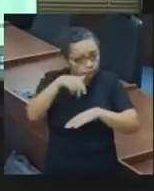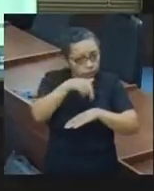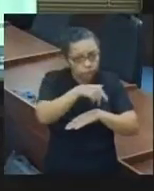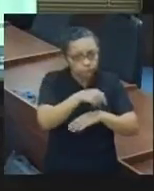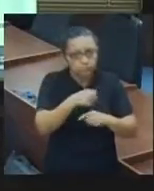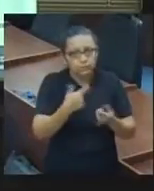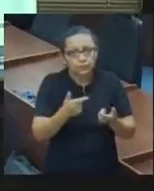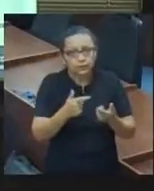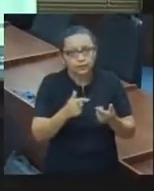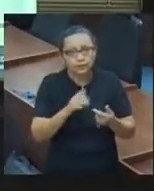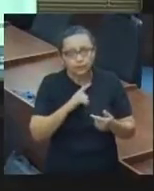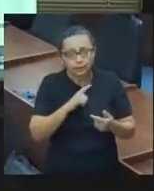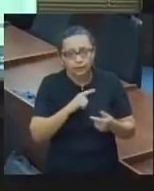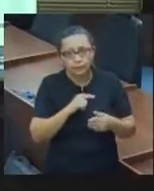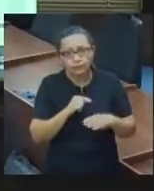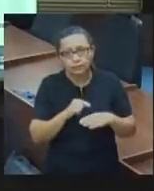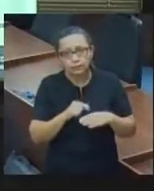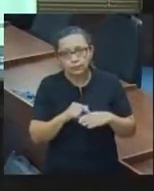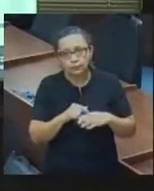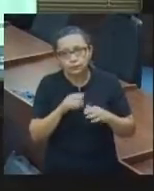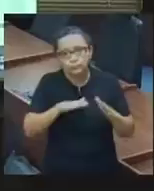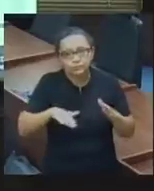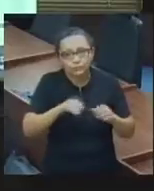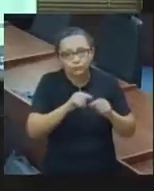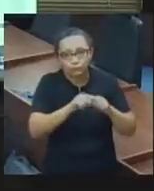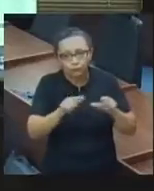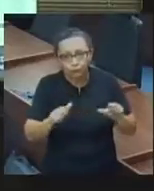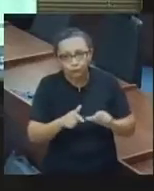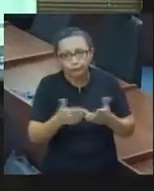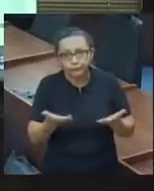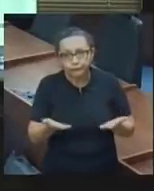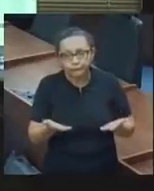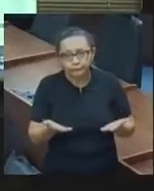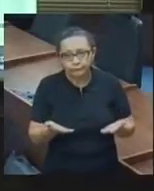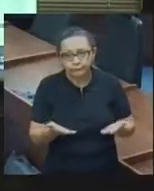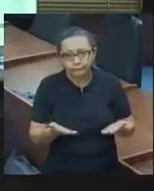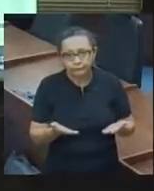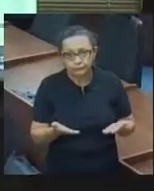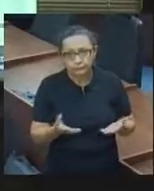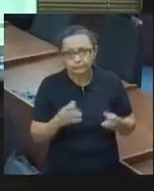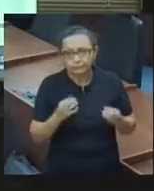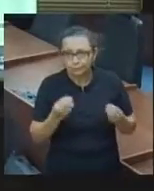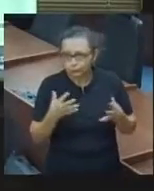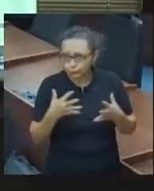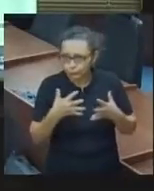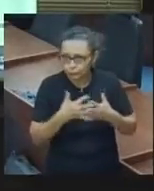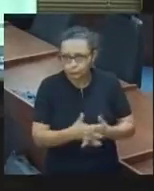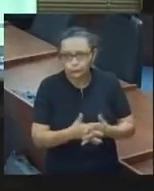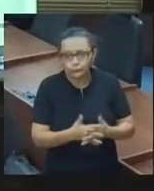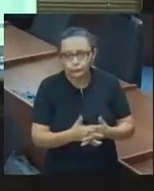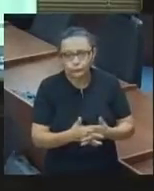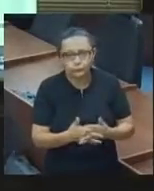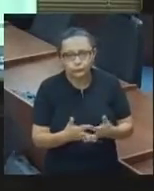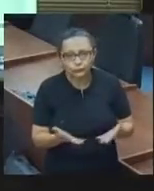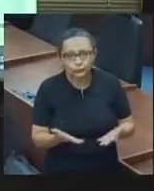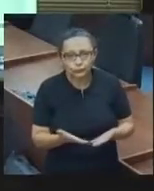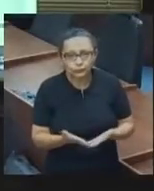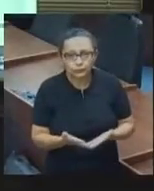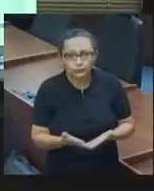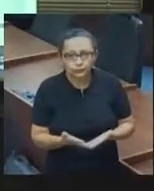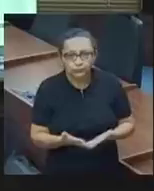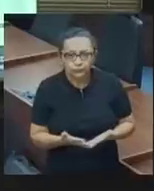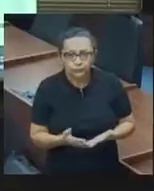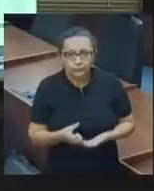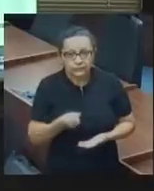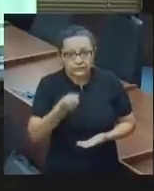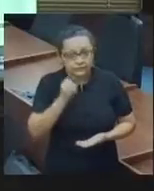aparece isso aqui e esse contato uma situação com muito complexa que é o que se